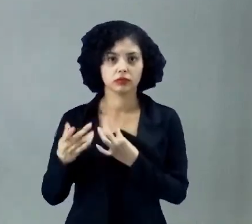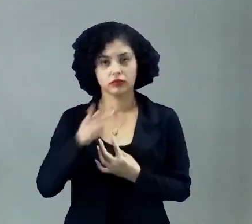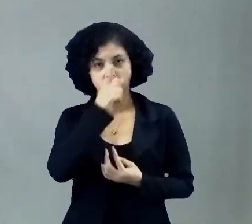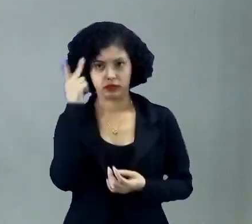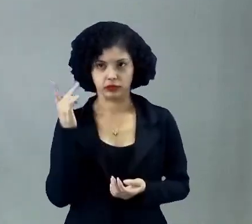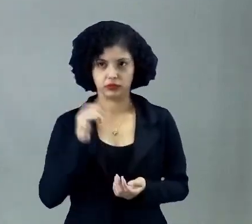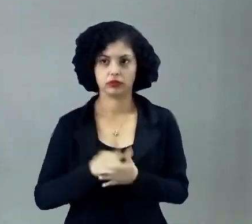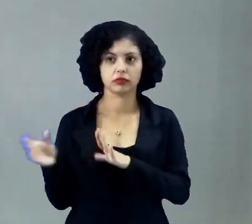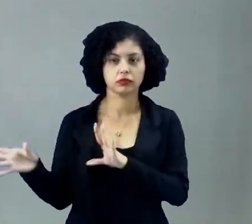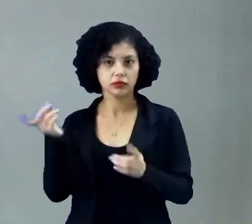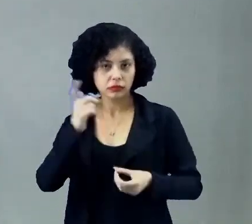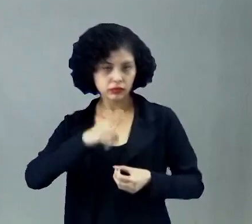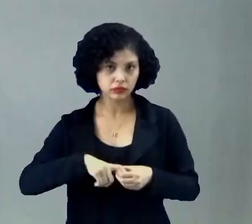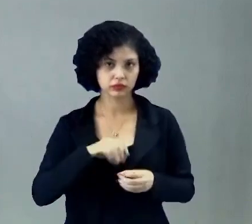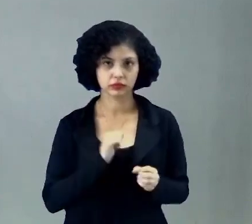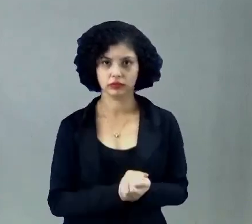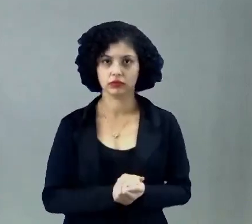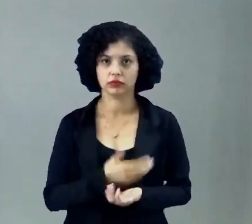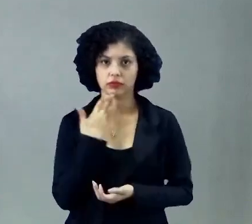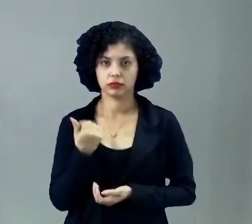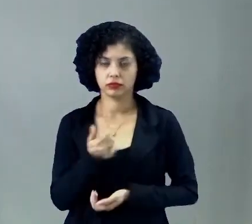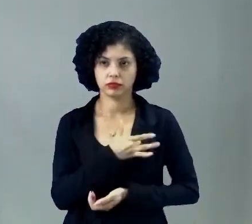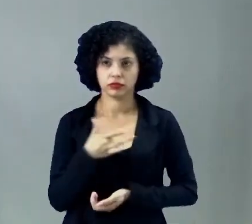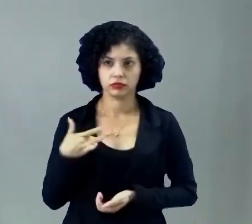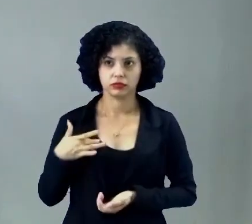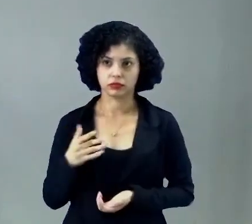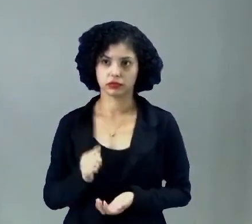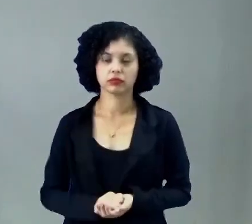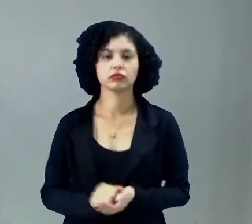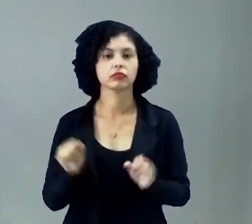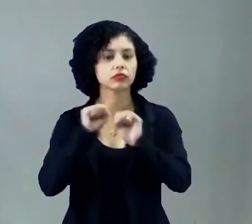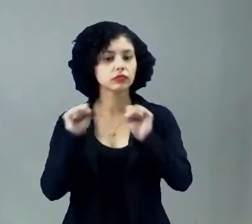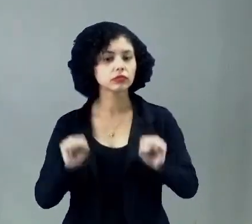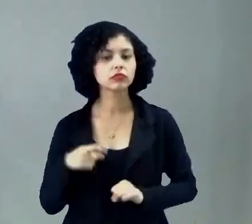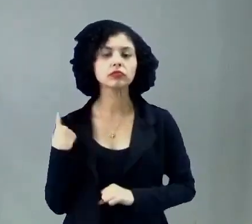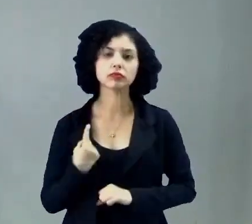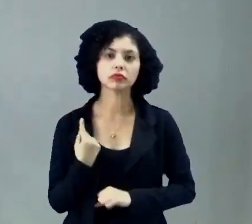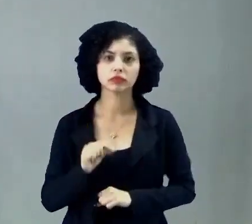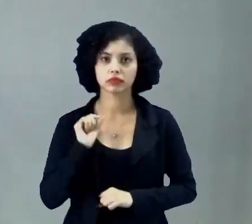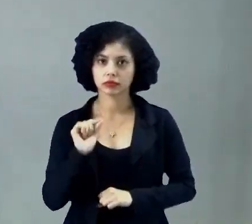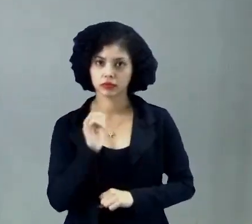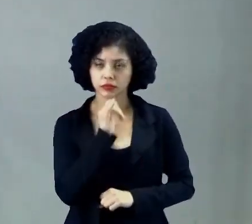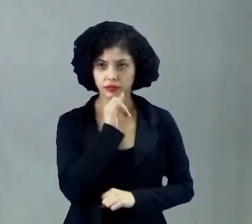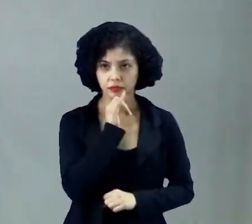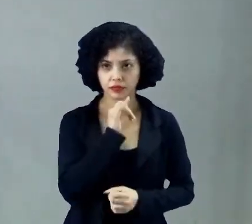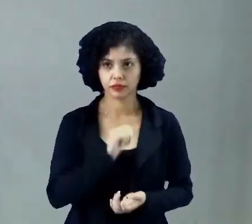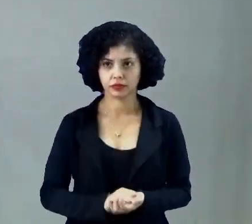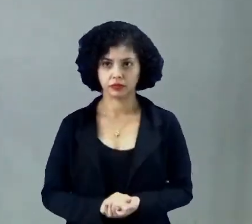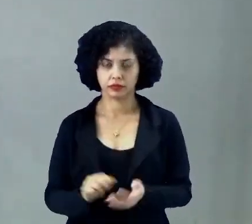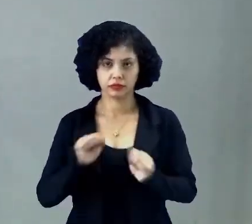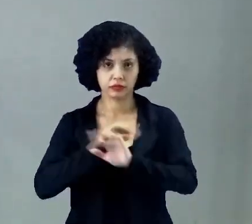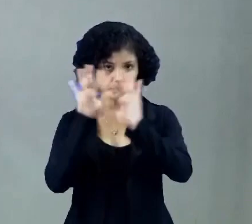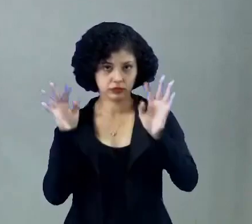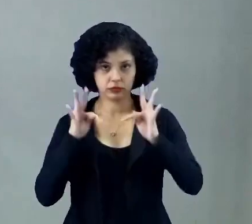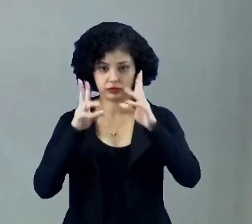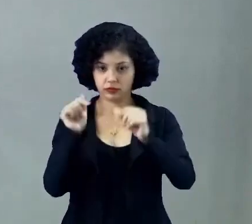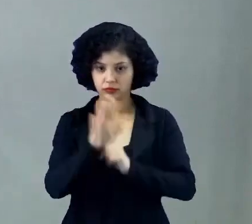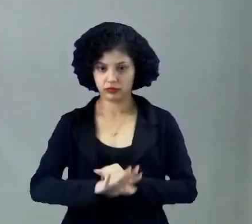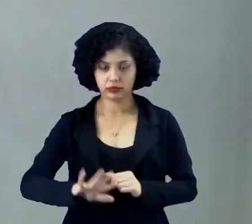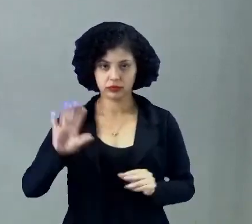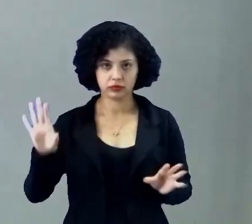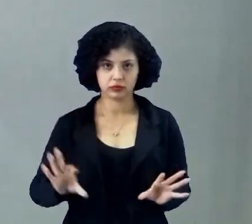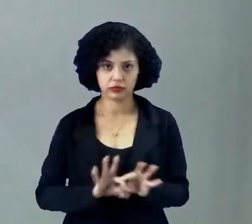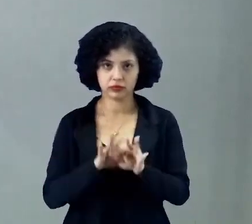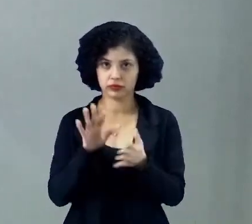elas recorrem a um plano de saúde, mas o Sistema Único de Saúde, por exemplo, né? Claro, tudo que está